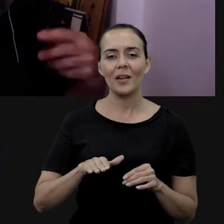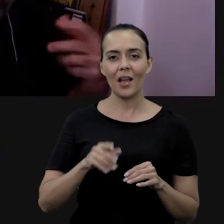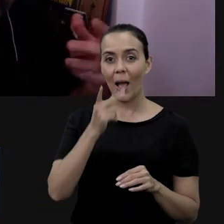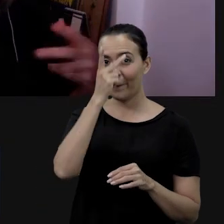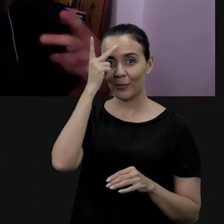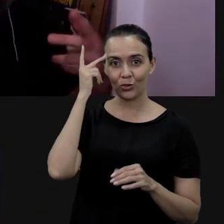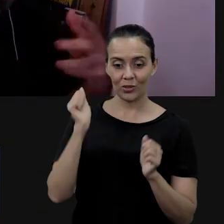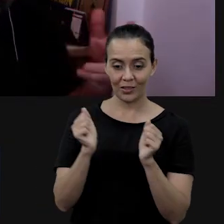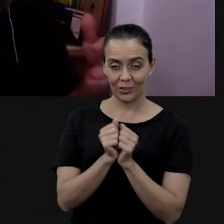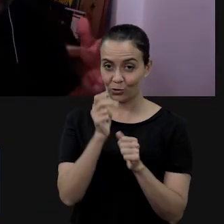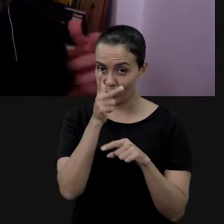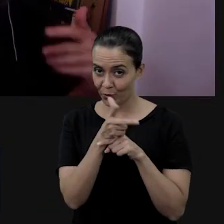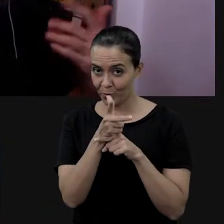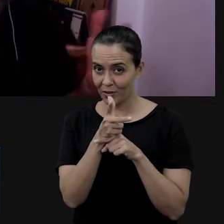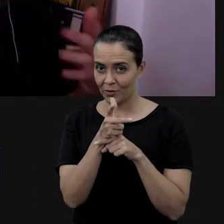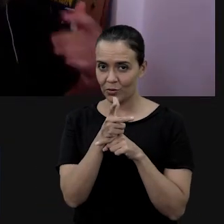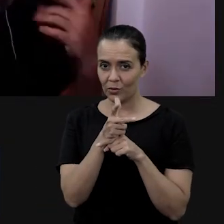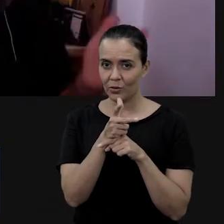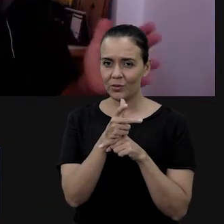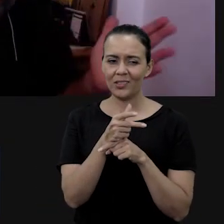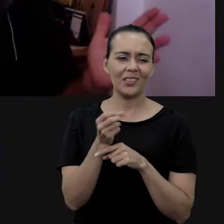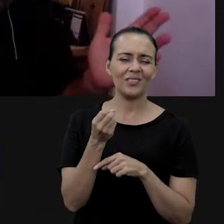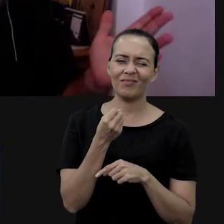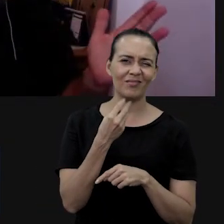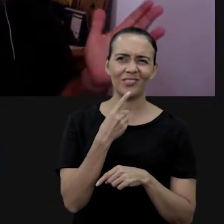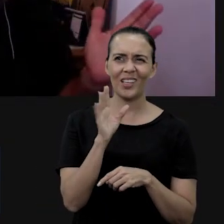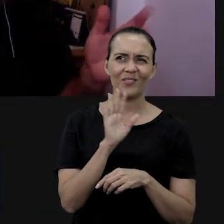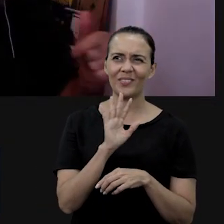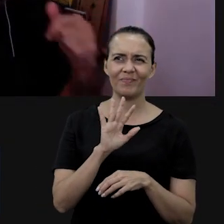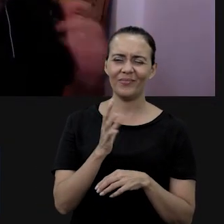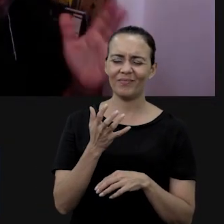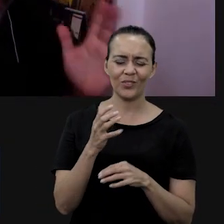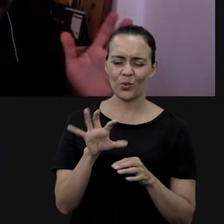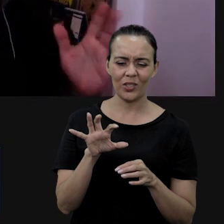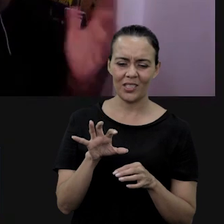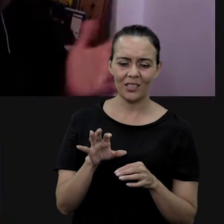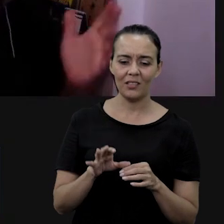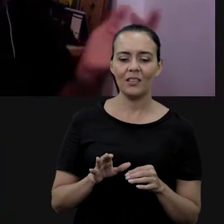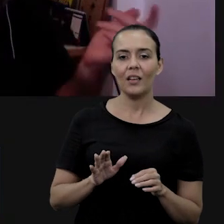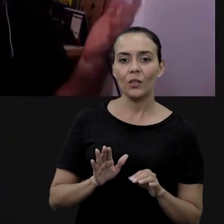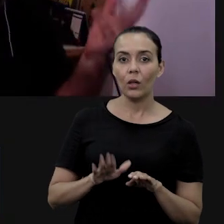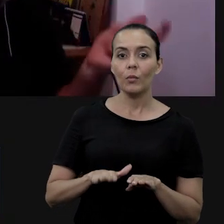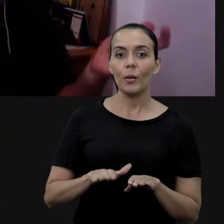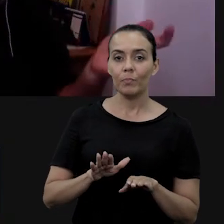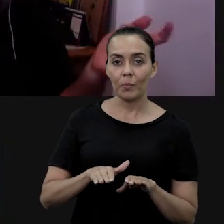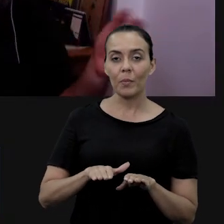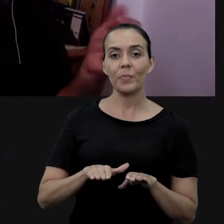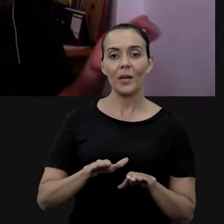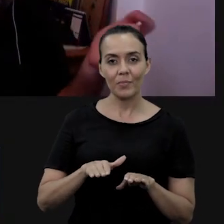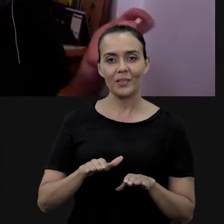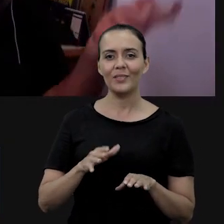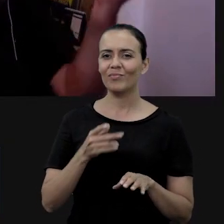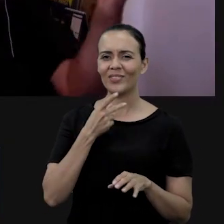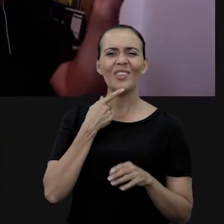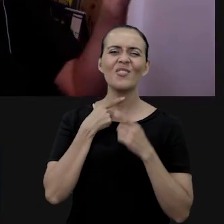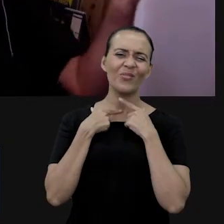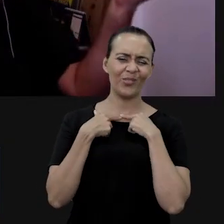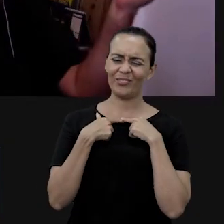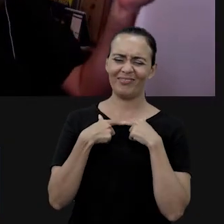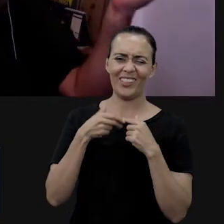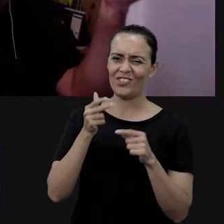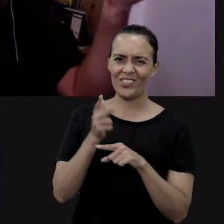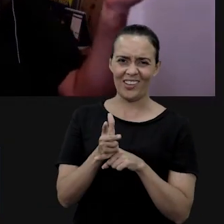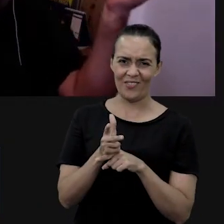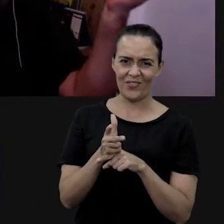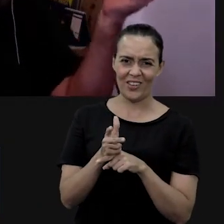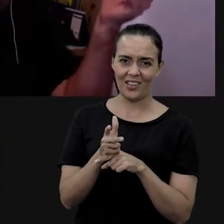curta, ela não estava muito afim, de repente, não era o que ela, Não né? E daí estava acabou lá ficando, ela com o ficava na espírito. varinha,